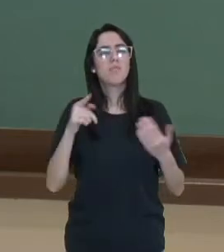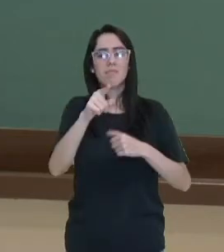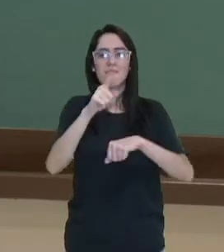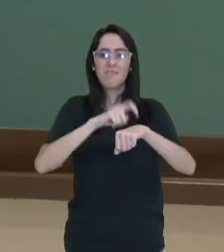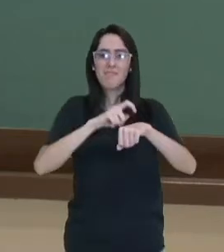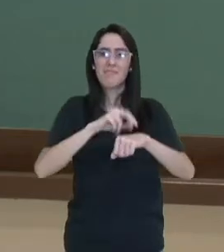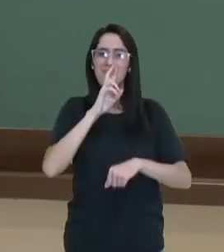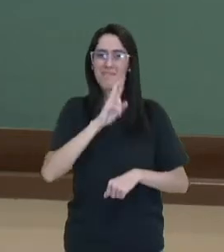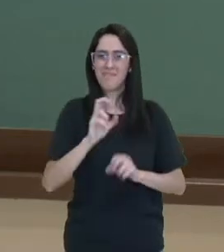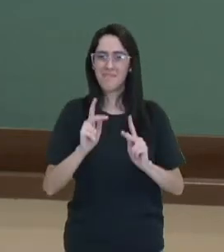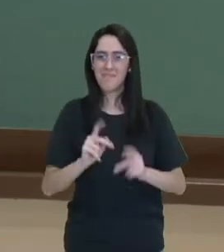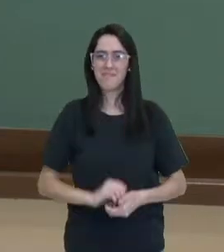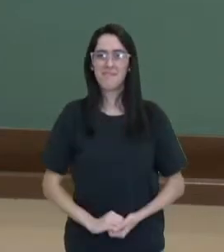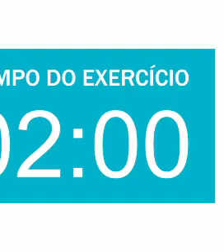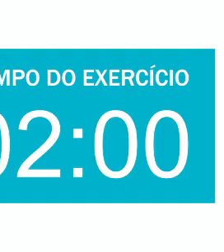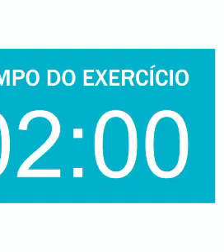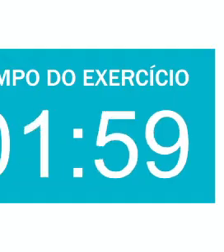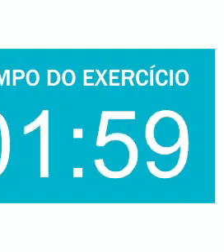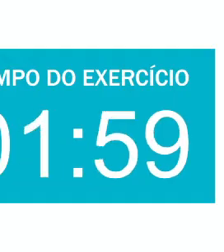tempinho para vocês pensarem.